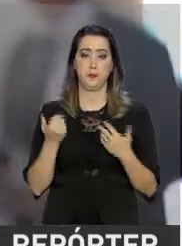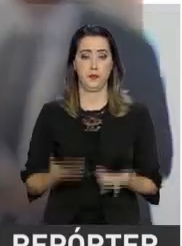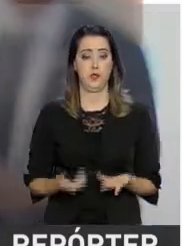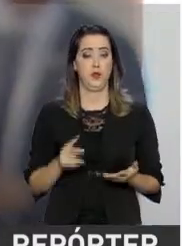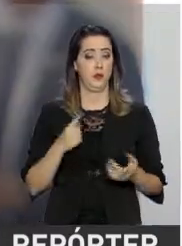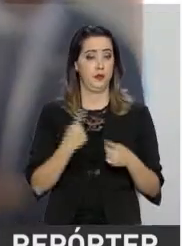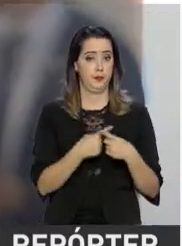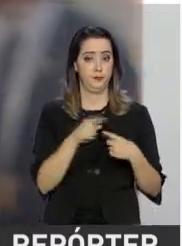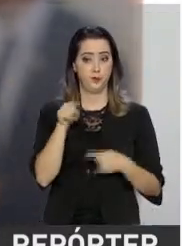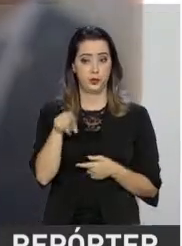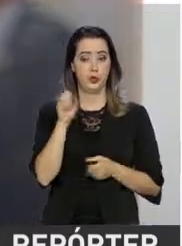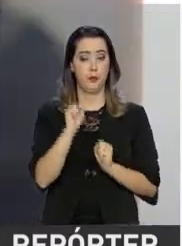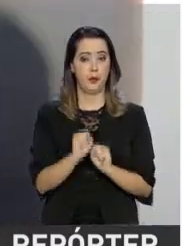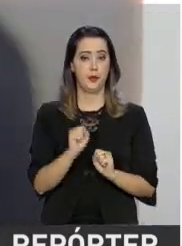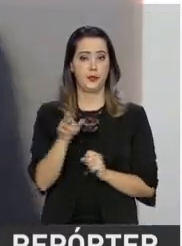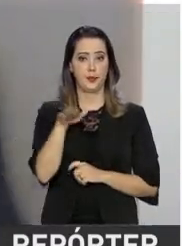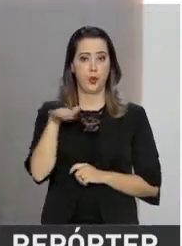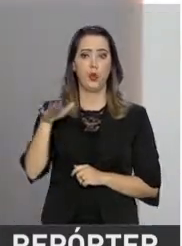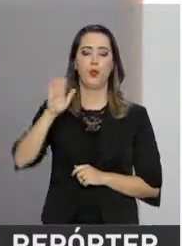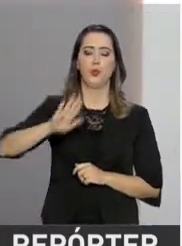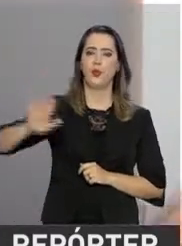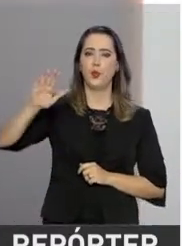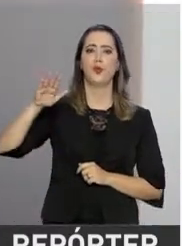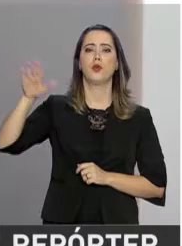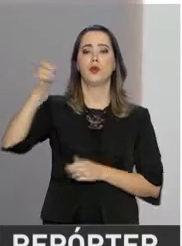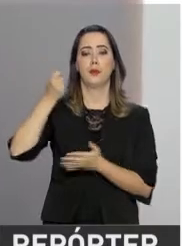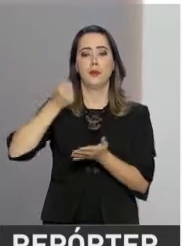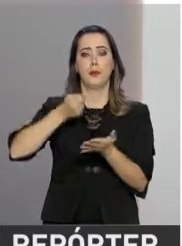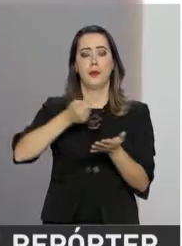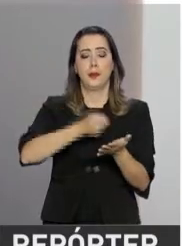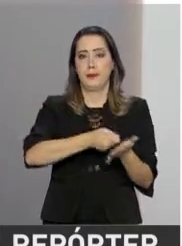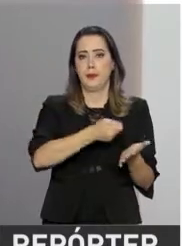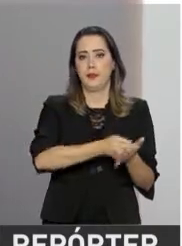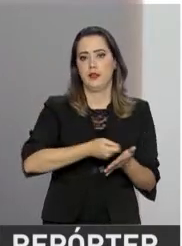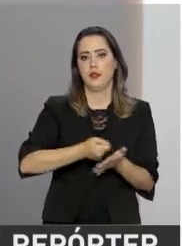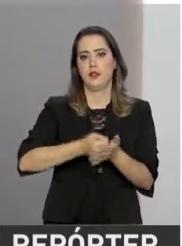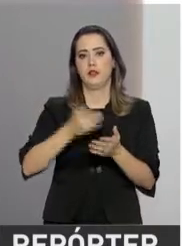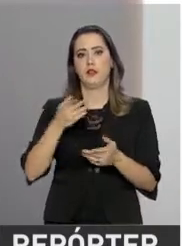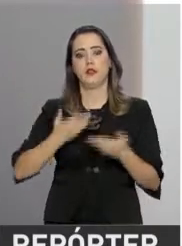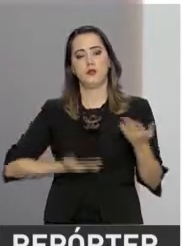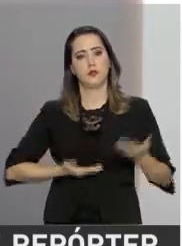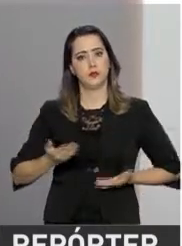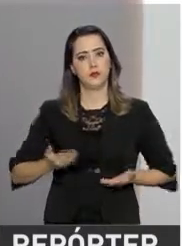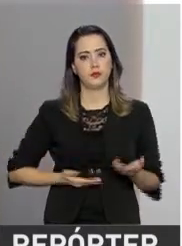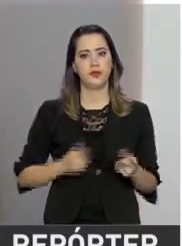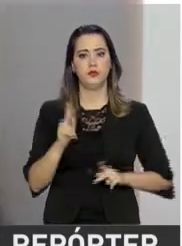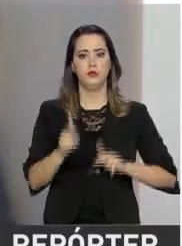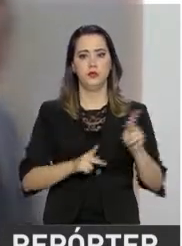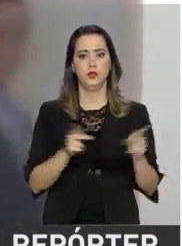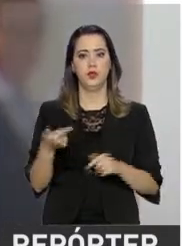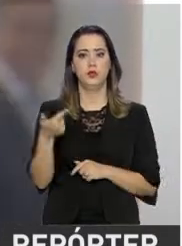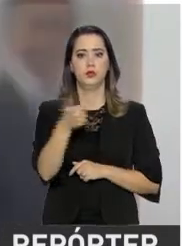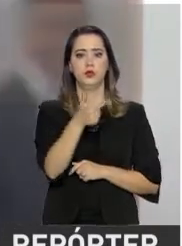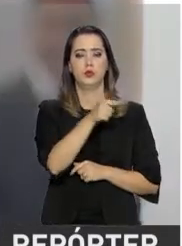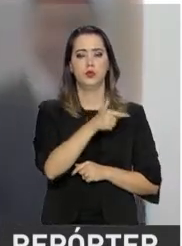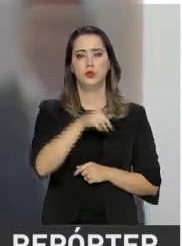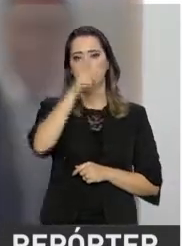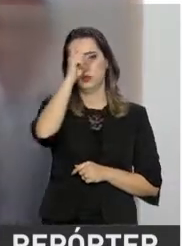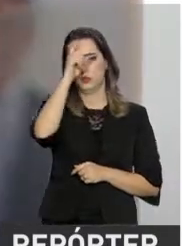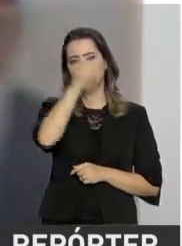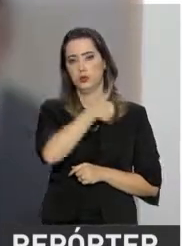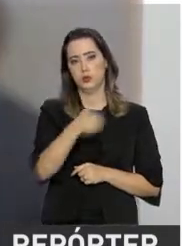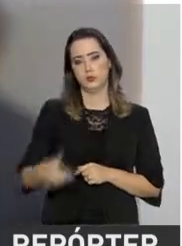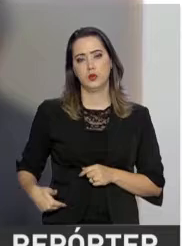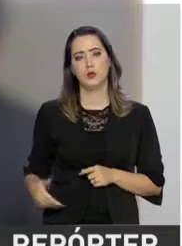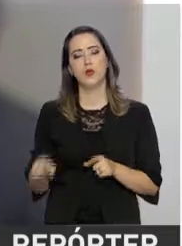no sentido de que eles possam ressarcir os serviços prestados à população com os diversos hospitais públicos